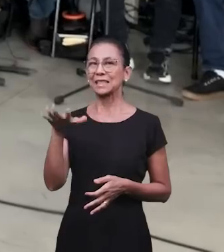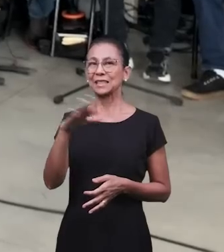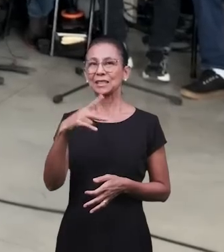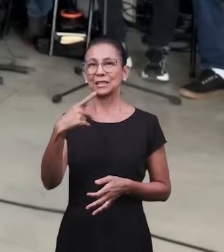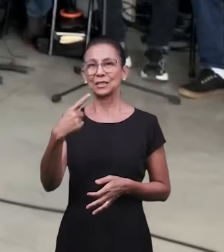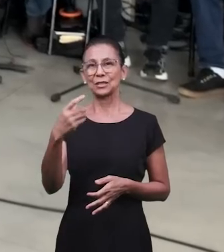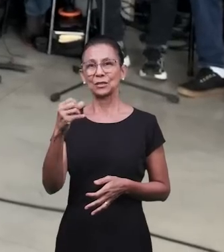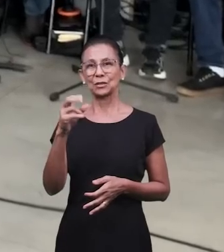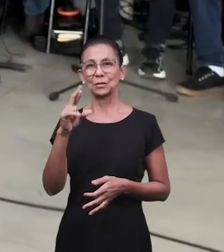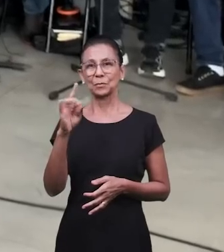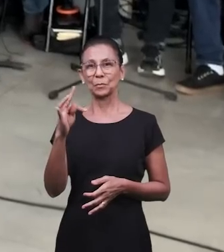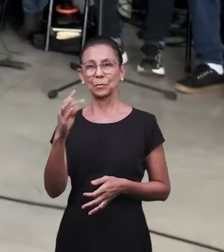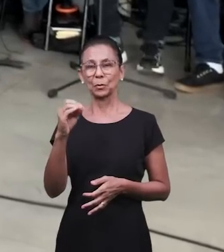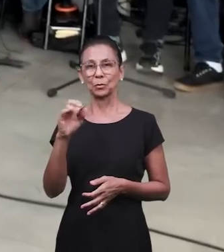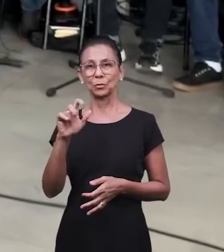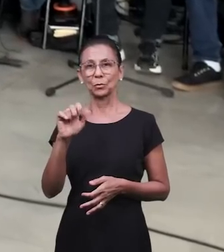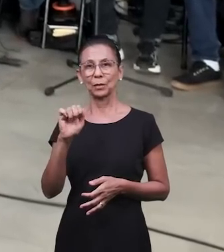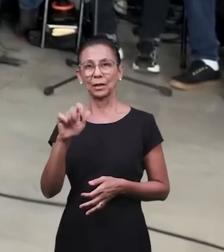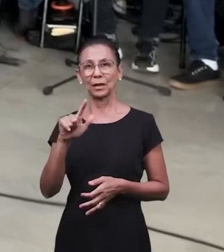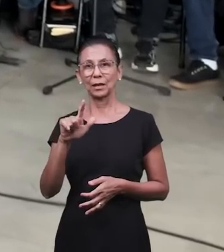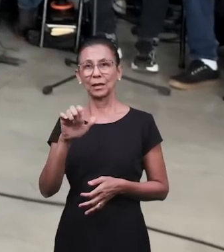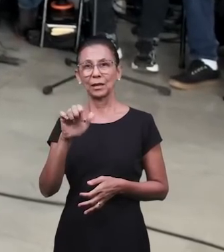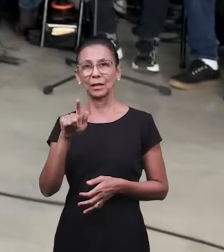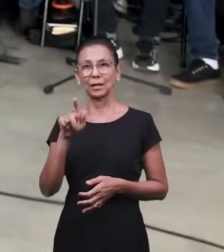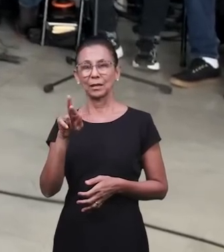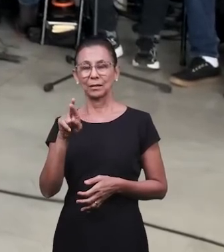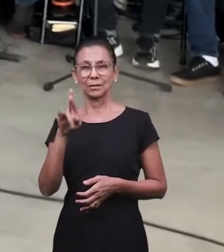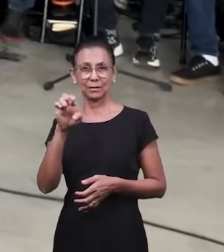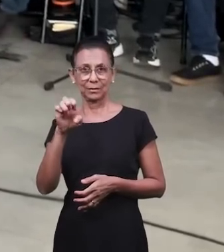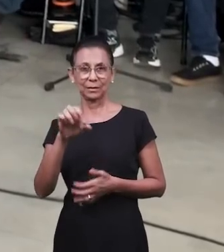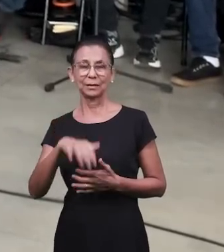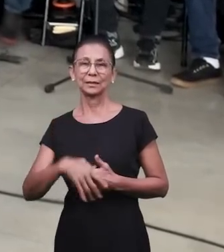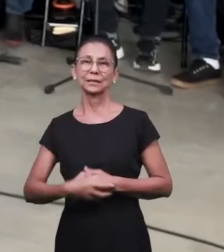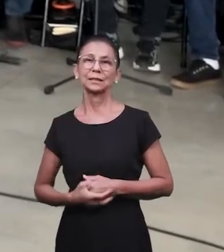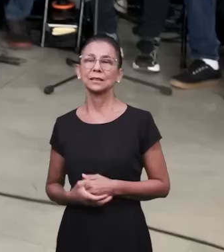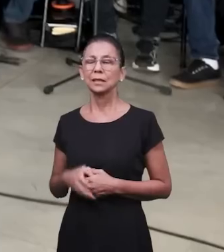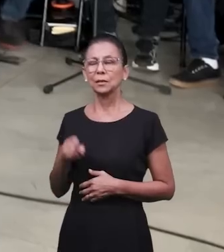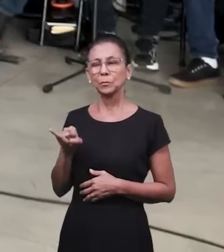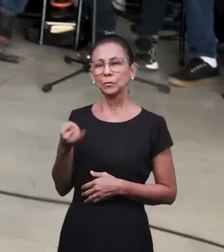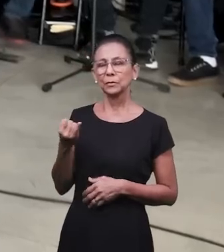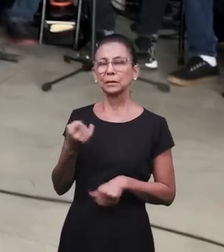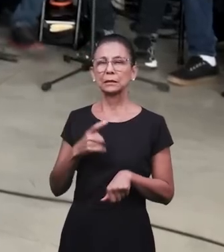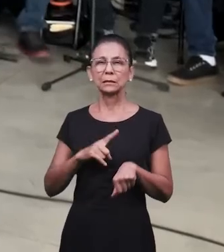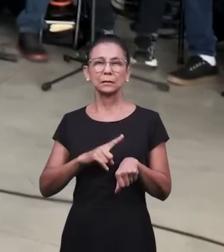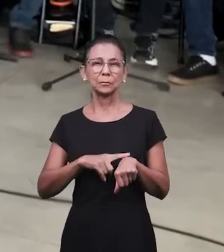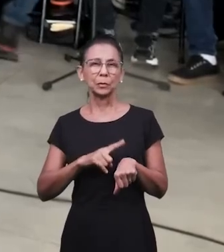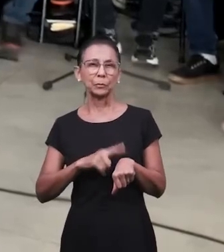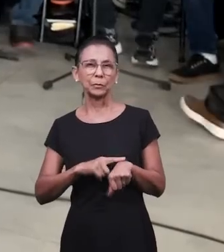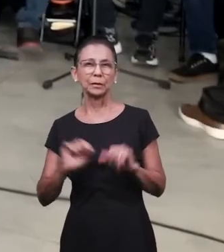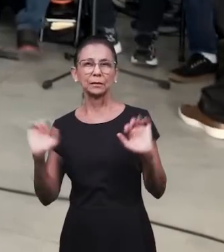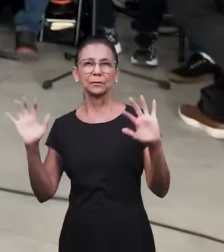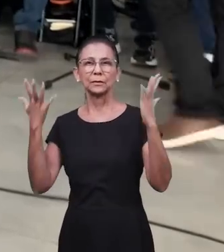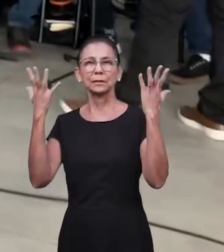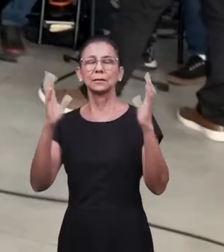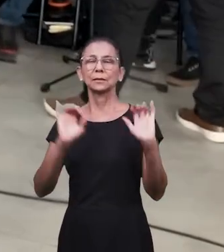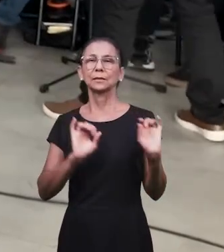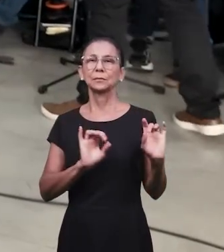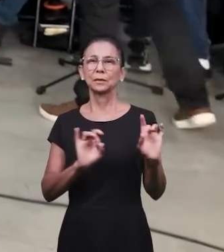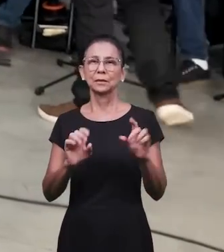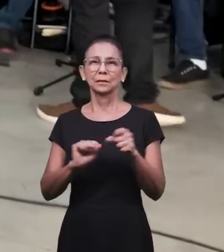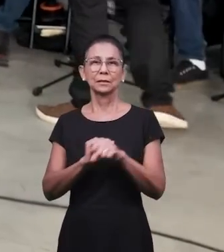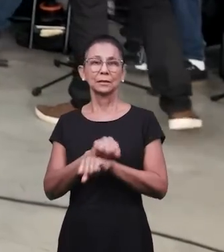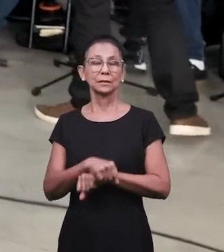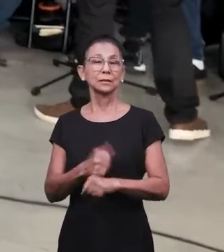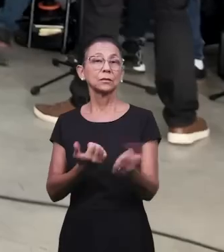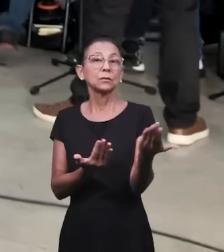Porto Alegre. Já tinha sido convidado antes para vir conhecer e aproveitei esse momento, esse evento especial do seminário